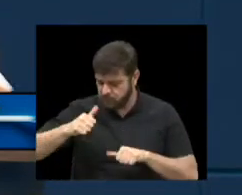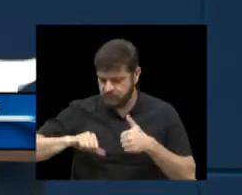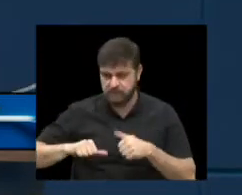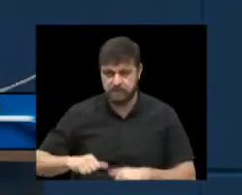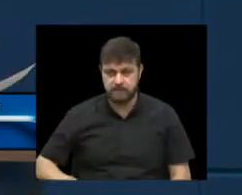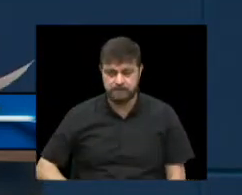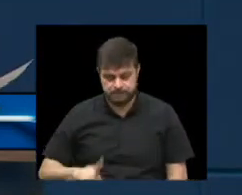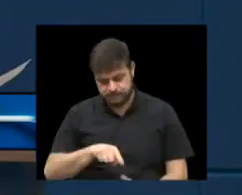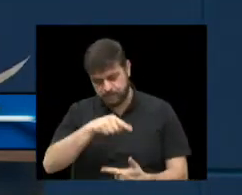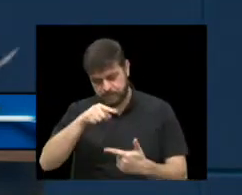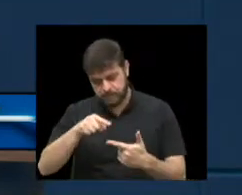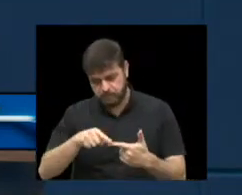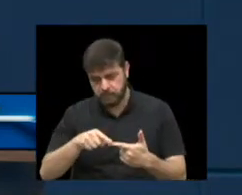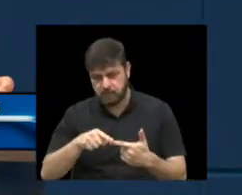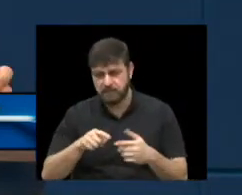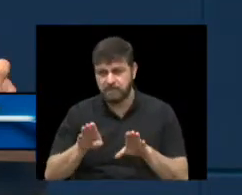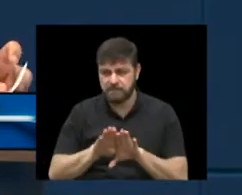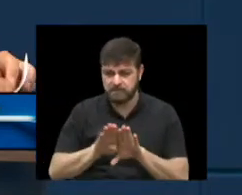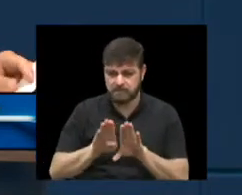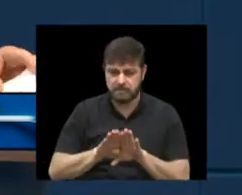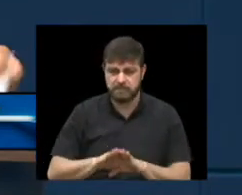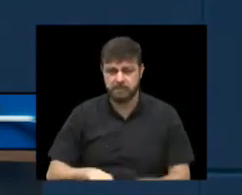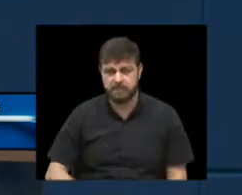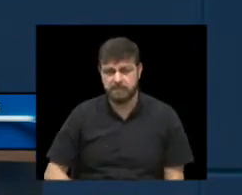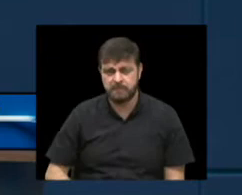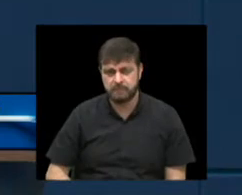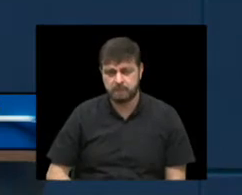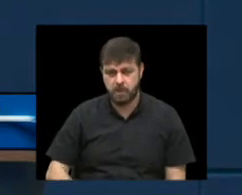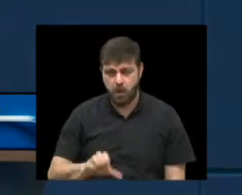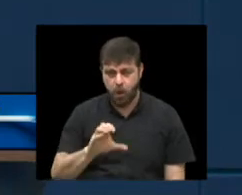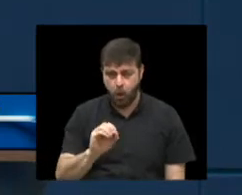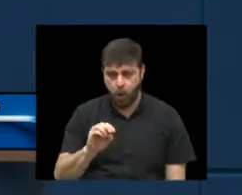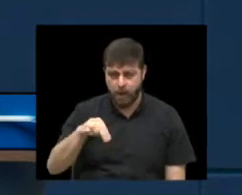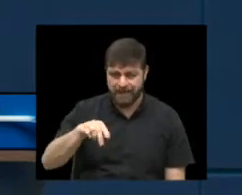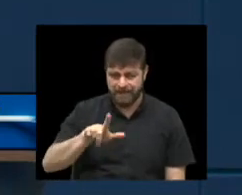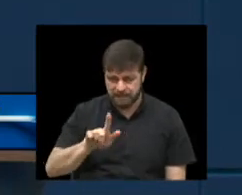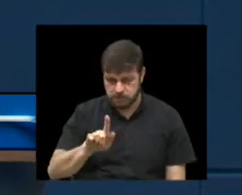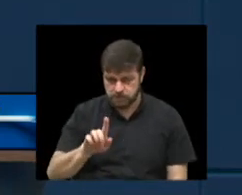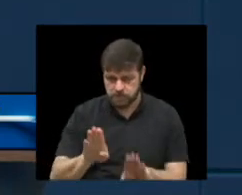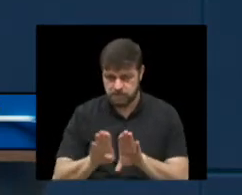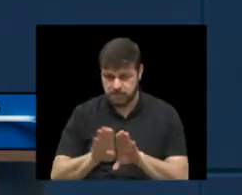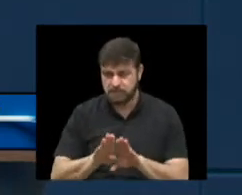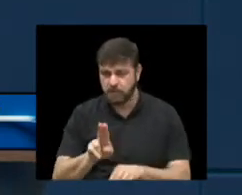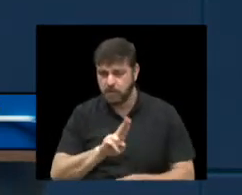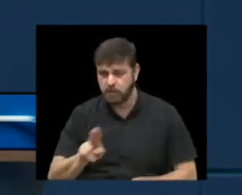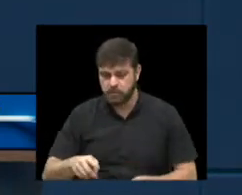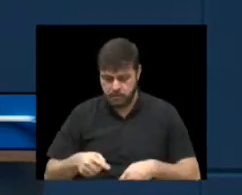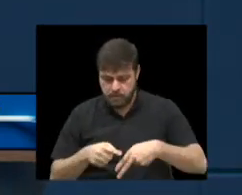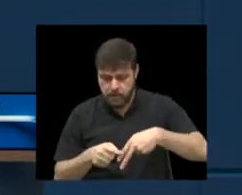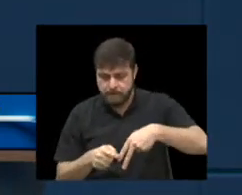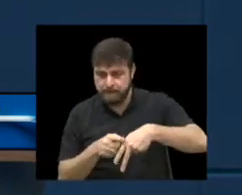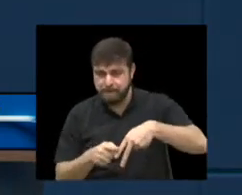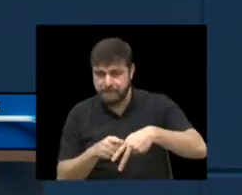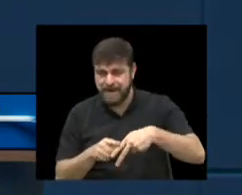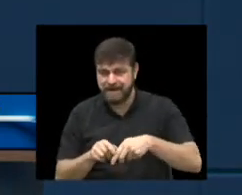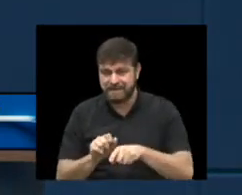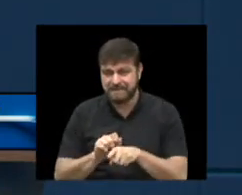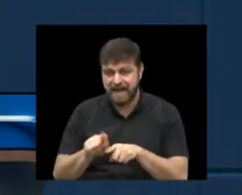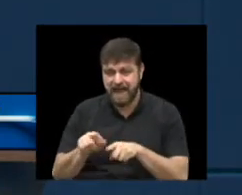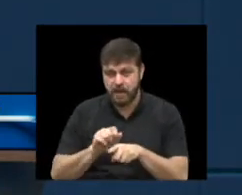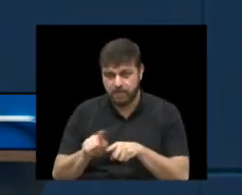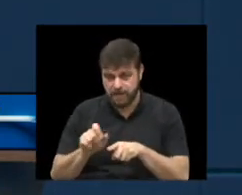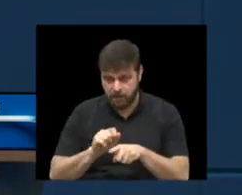outra fala, senhor presidente, em relação à ONG Pernas de Aluguel, que, infelizmente, também na